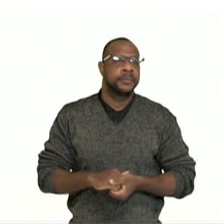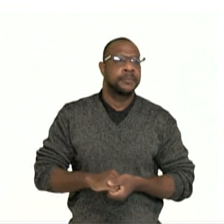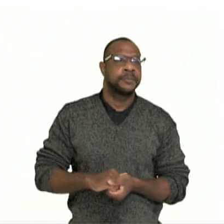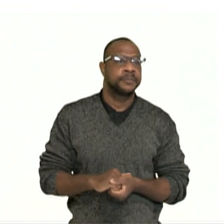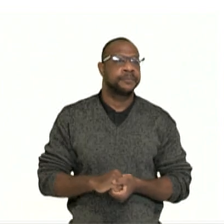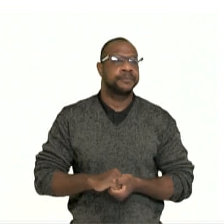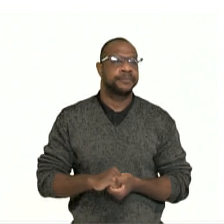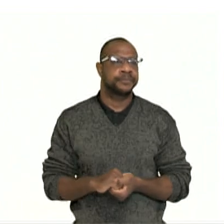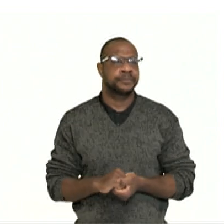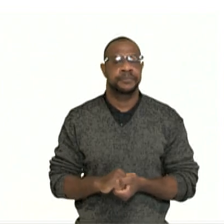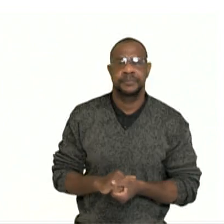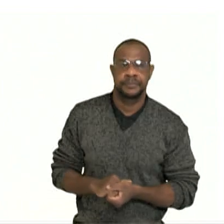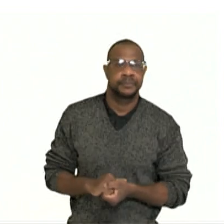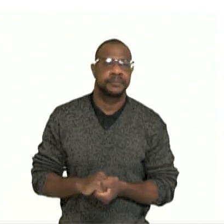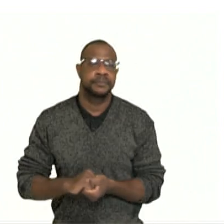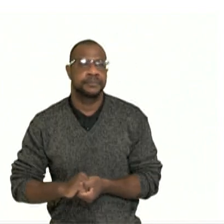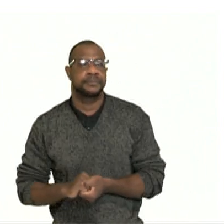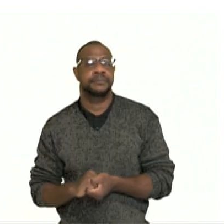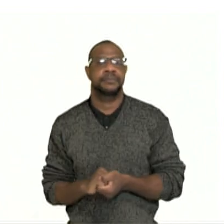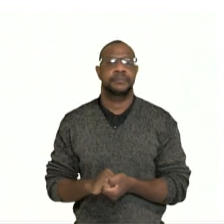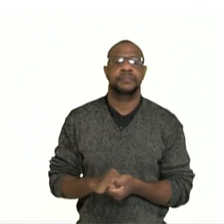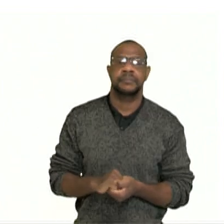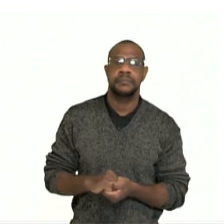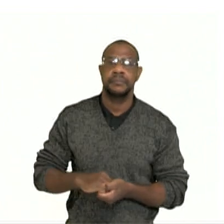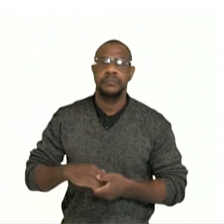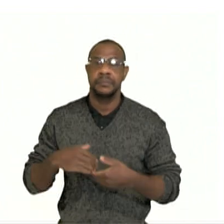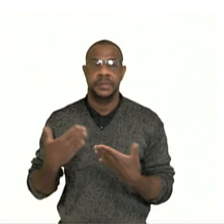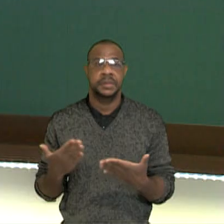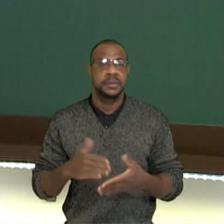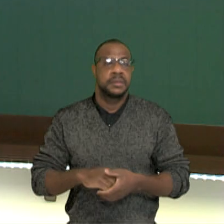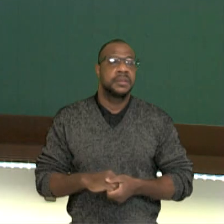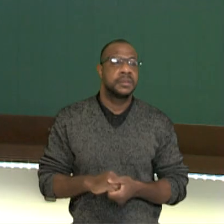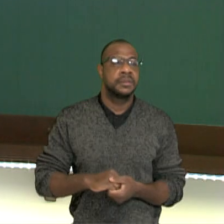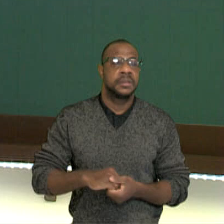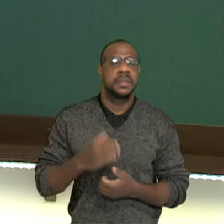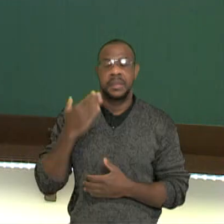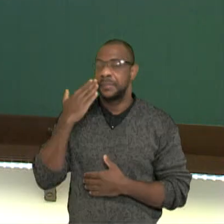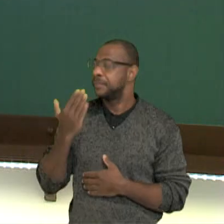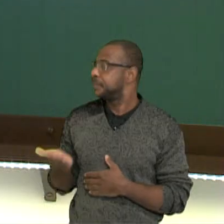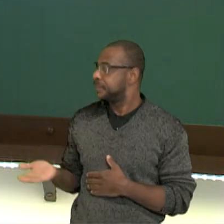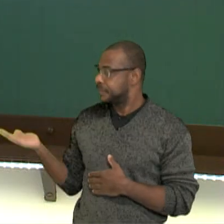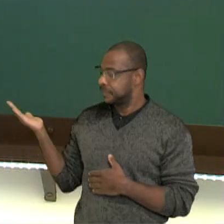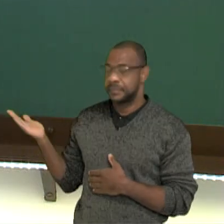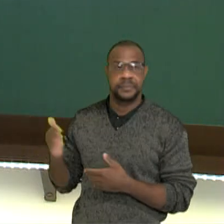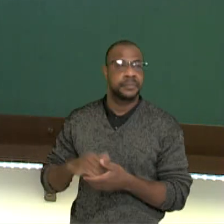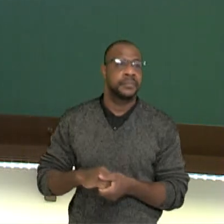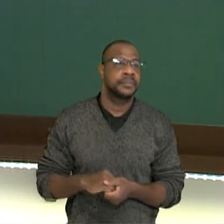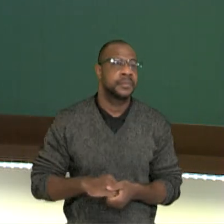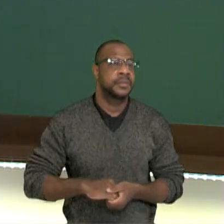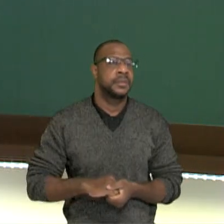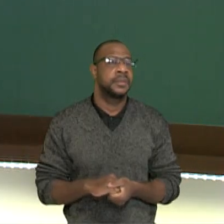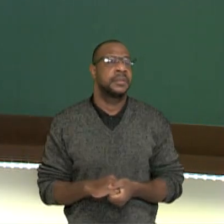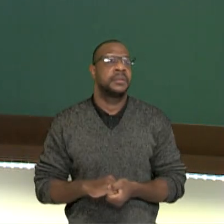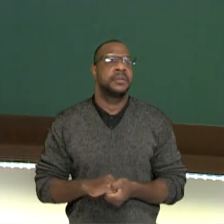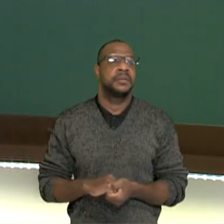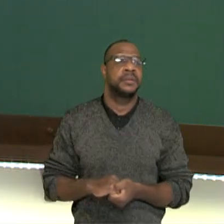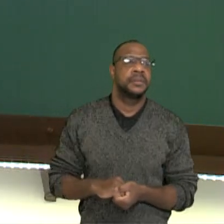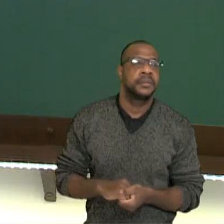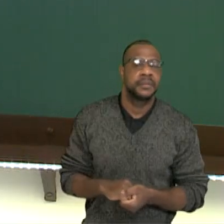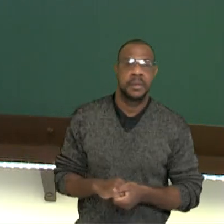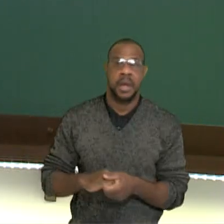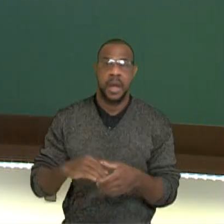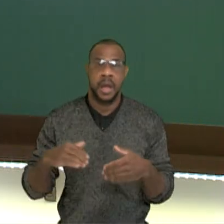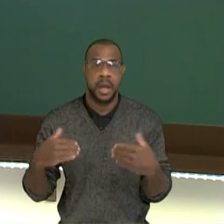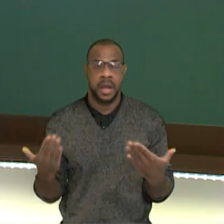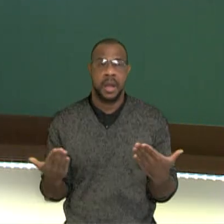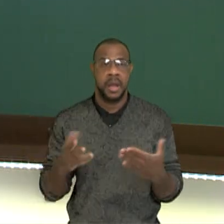nós, nosso, seu ou seus, seus, né? E eles ou elas, deles ou